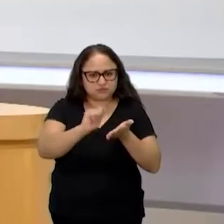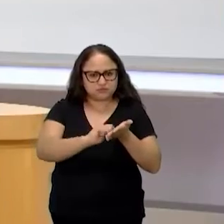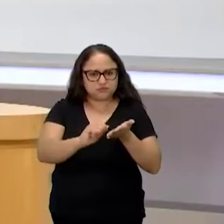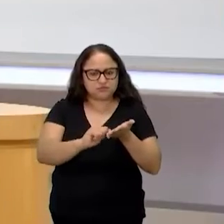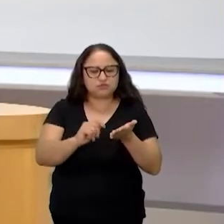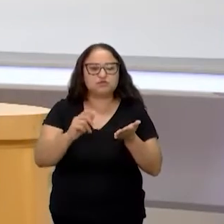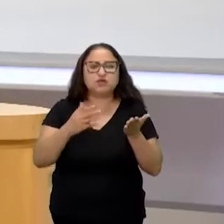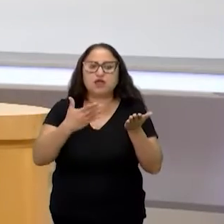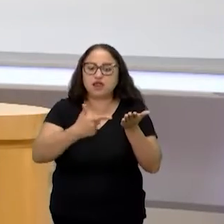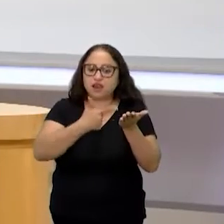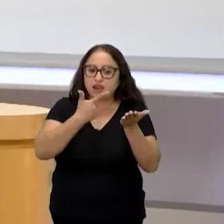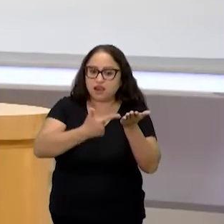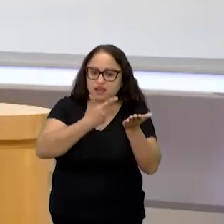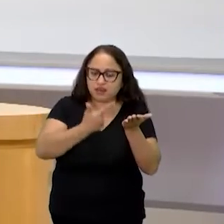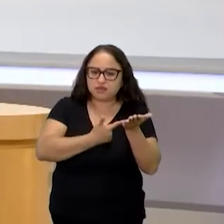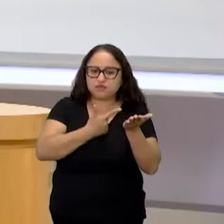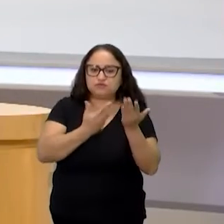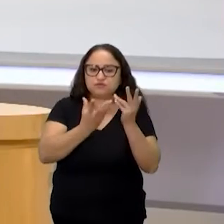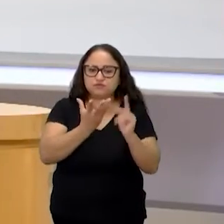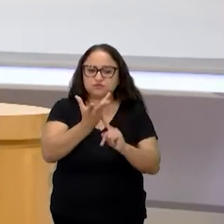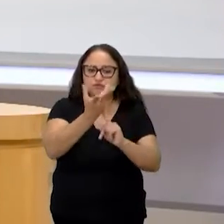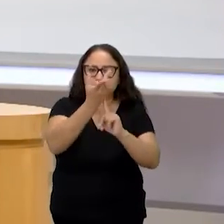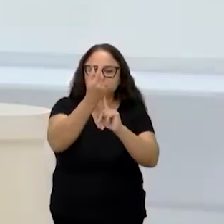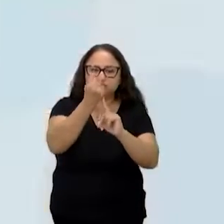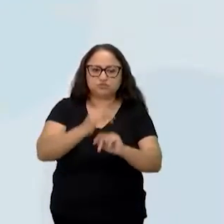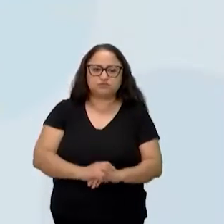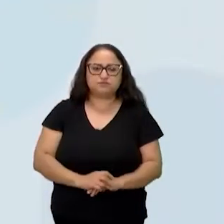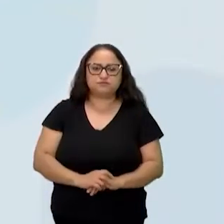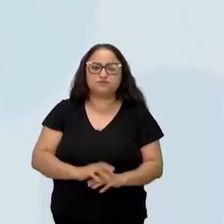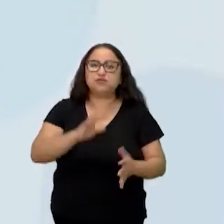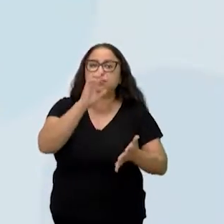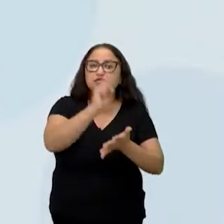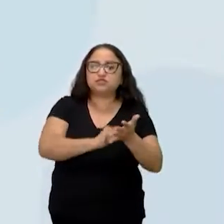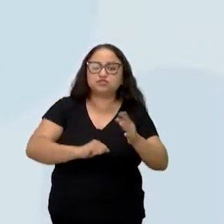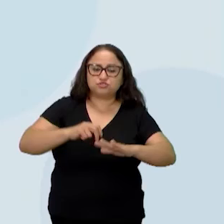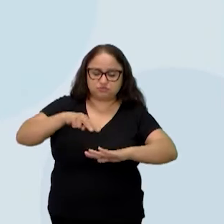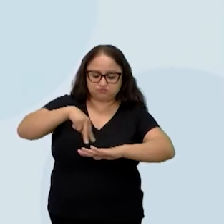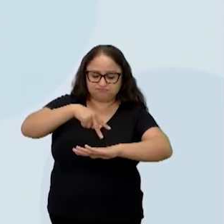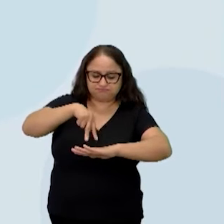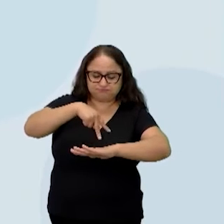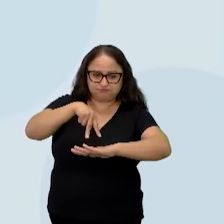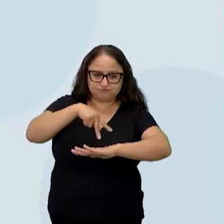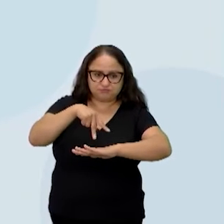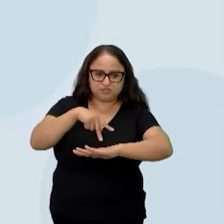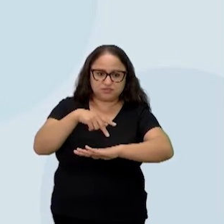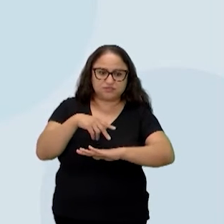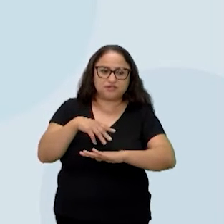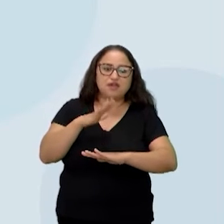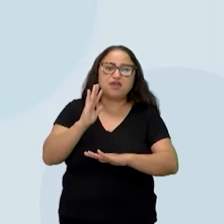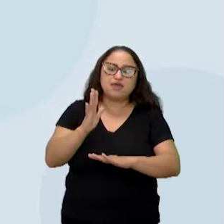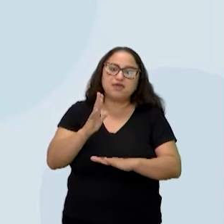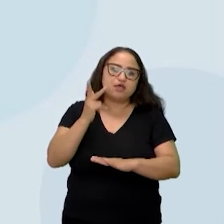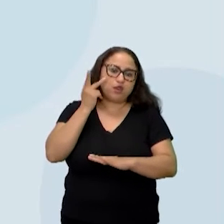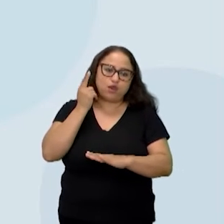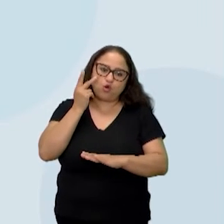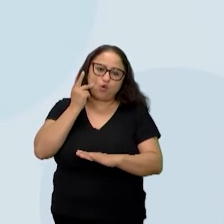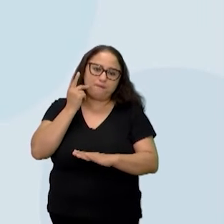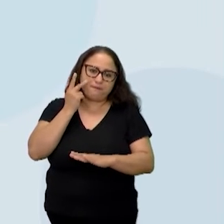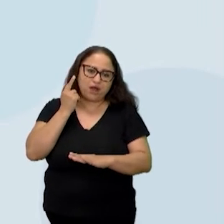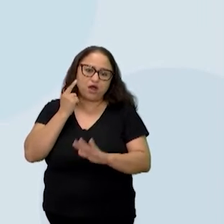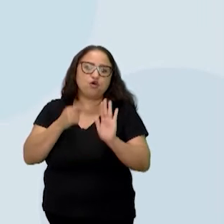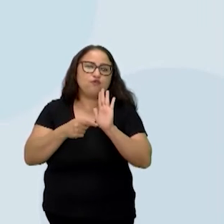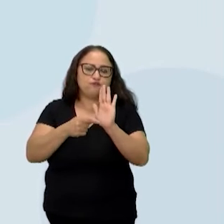artista. Então, gente, registro de projeto artístico em dança. Esse, né, a gente já é mais comum a gente ver,